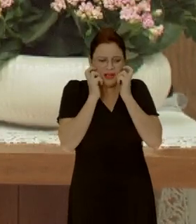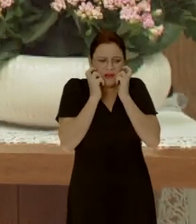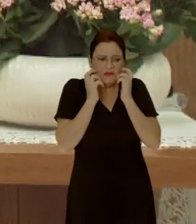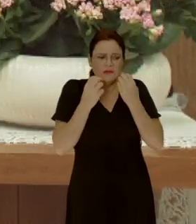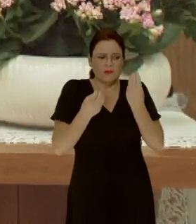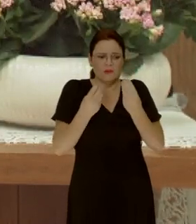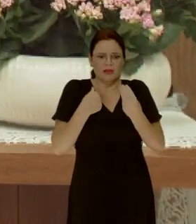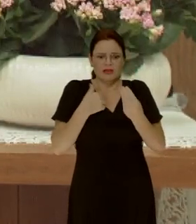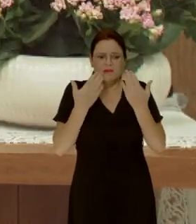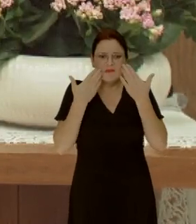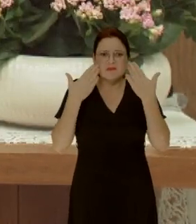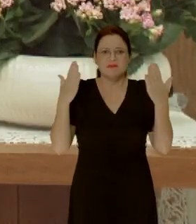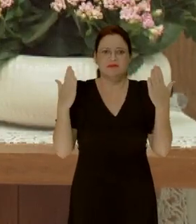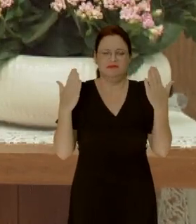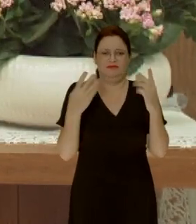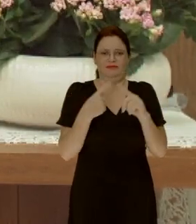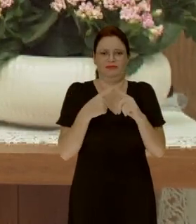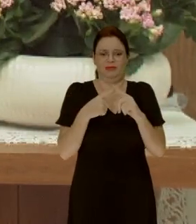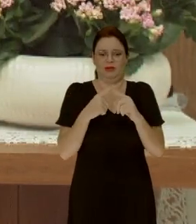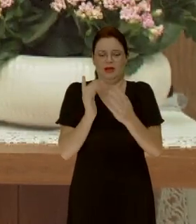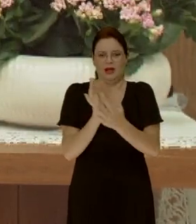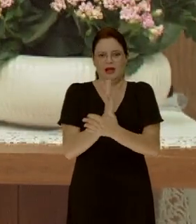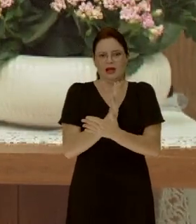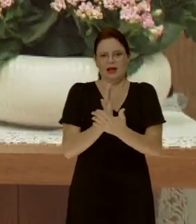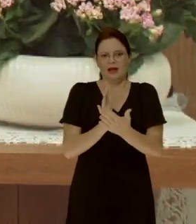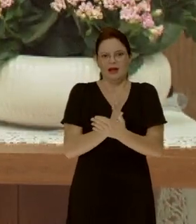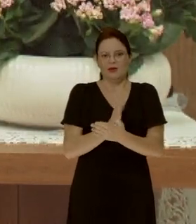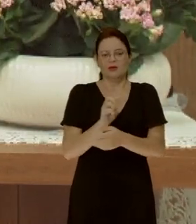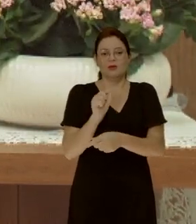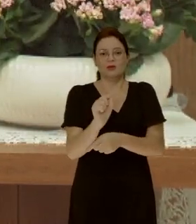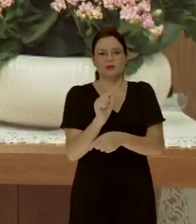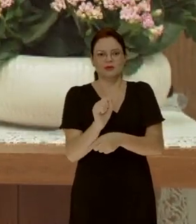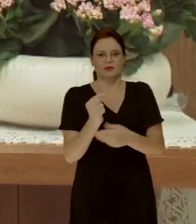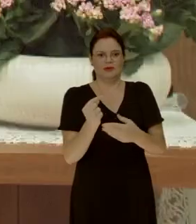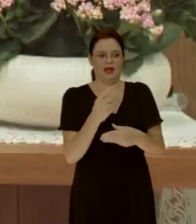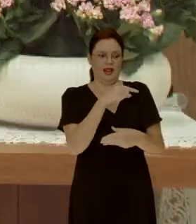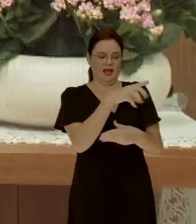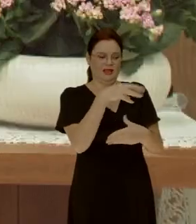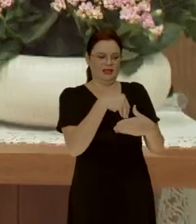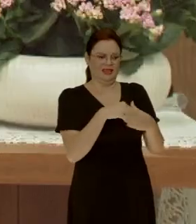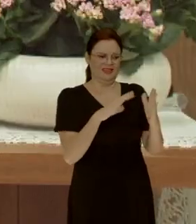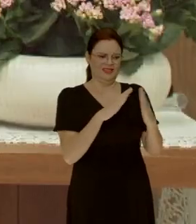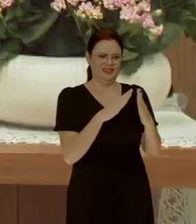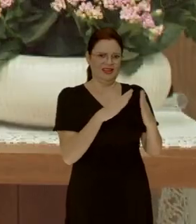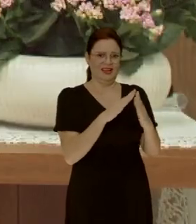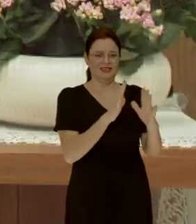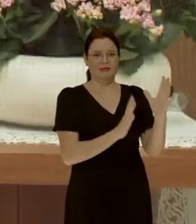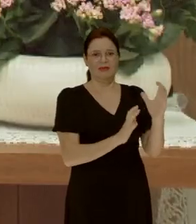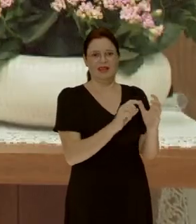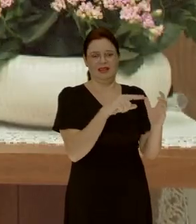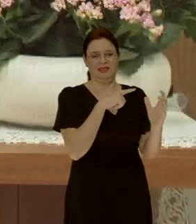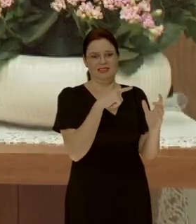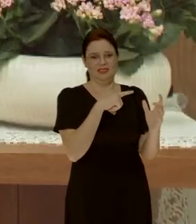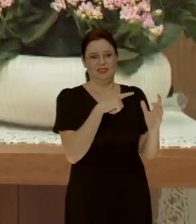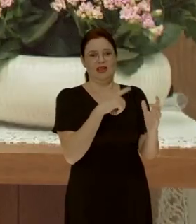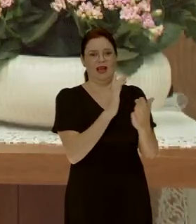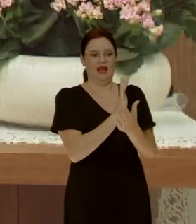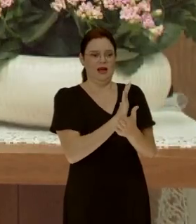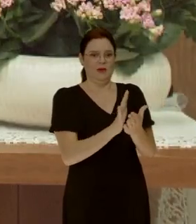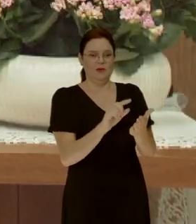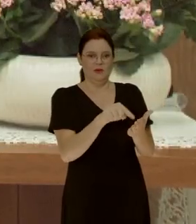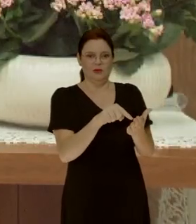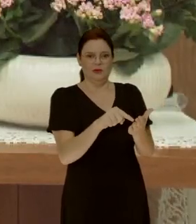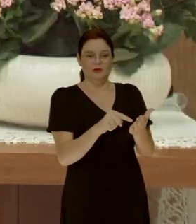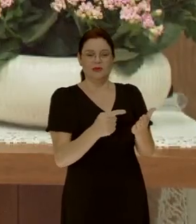constrangidas, pois algumas estão com o lar dividido e algumas com